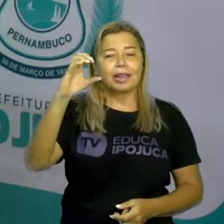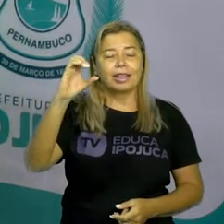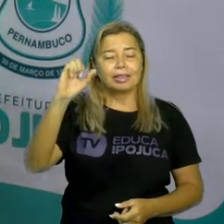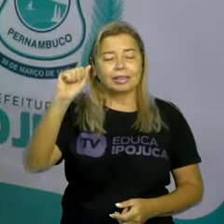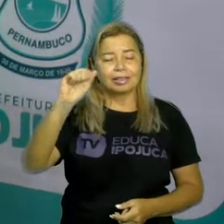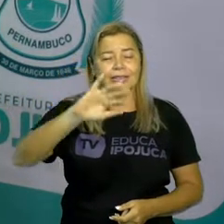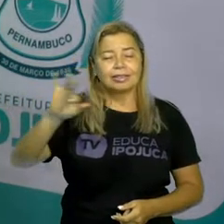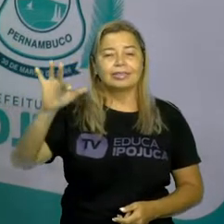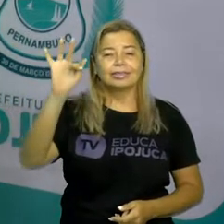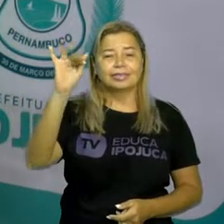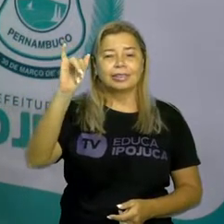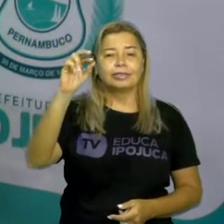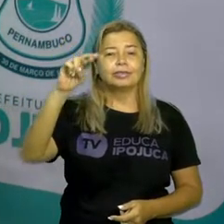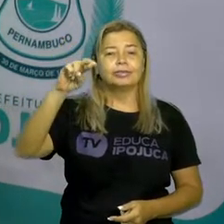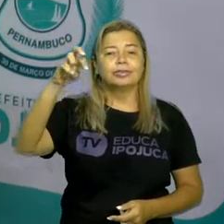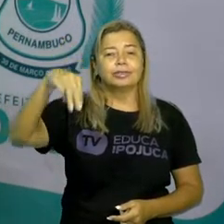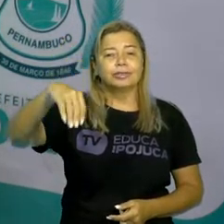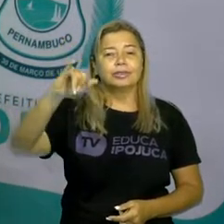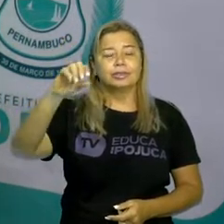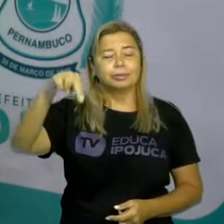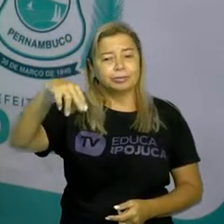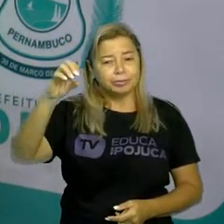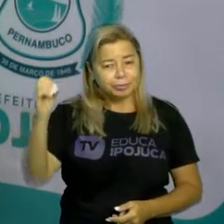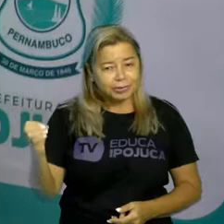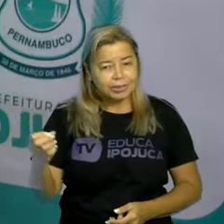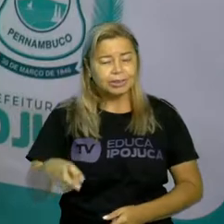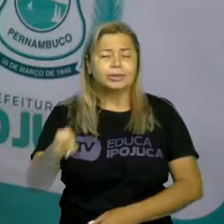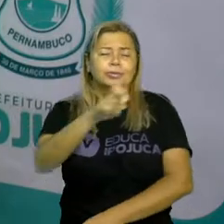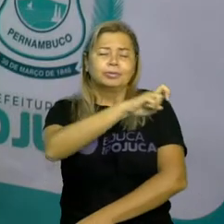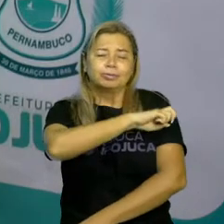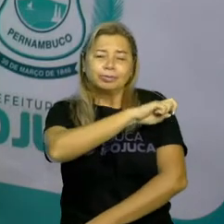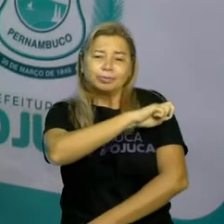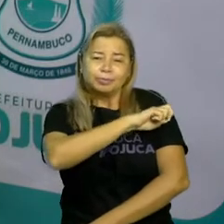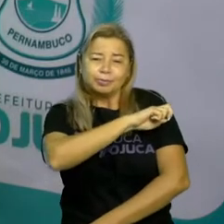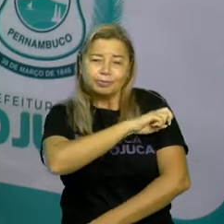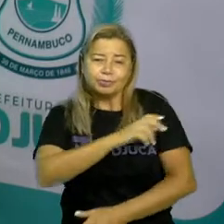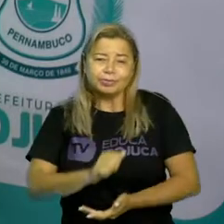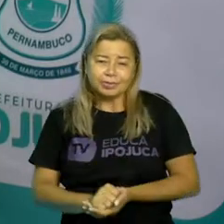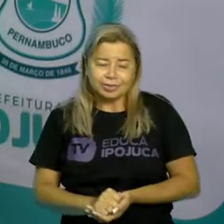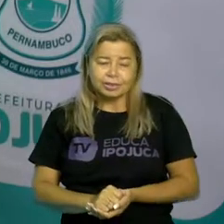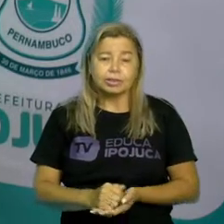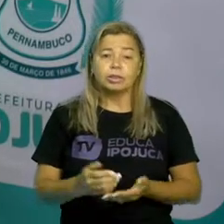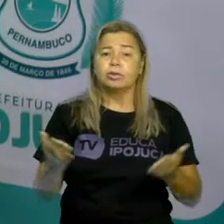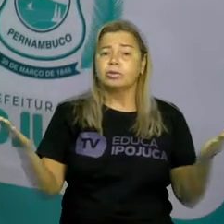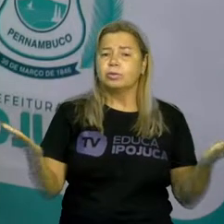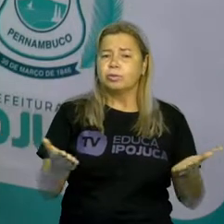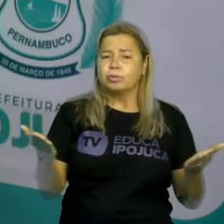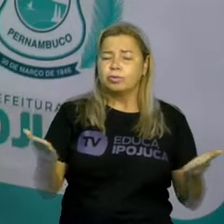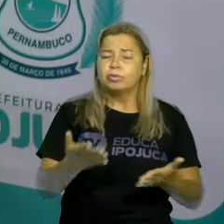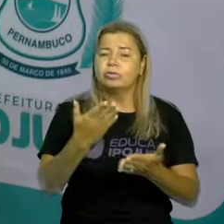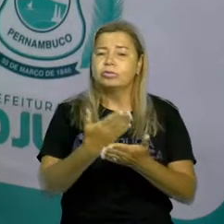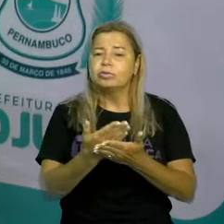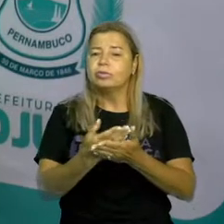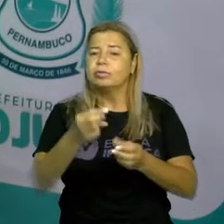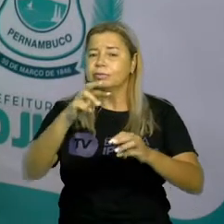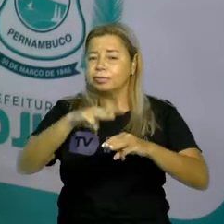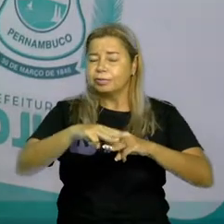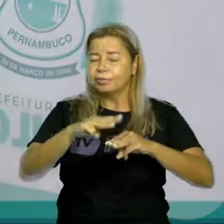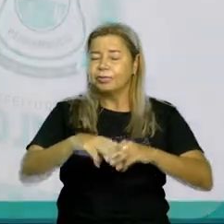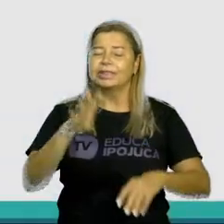Municipal 25 de Pojuca do quinto ano e a nossa aula de hoje de matemática ela está bem legal